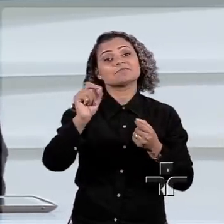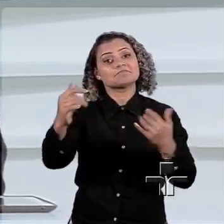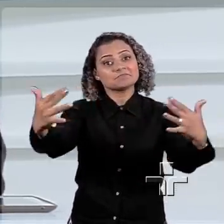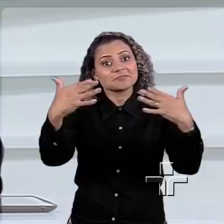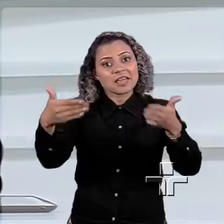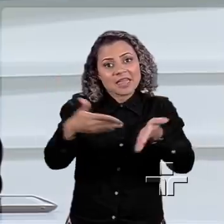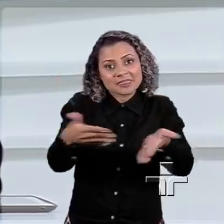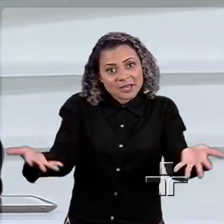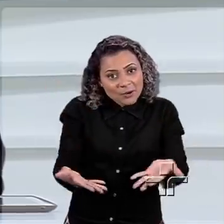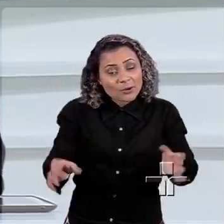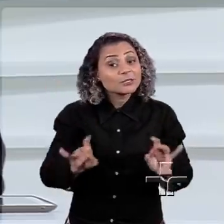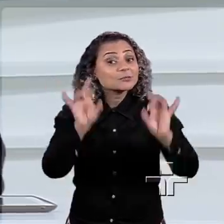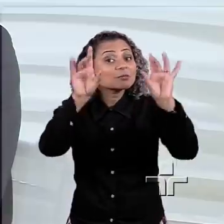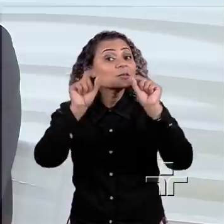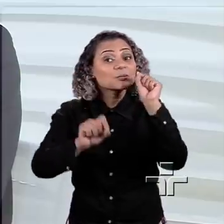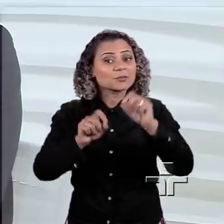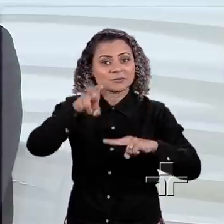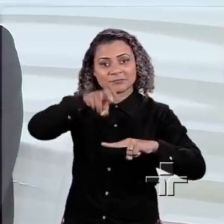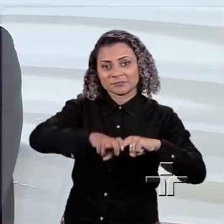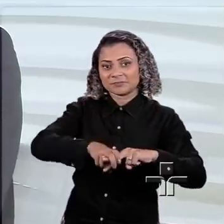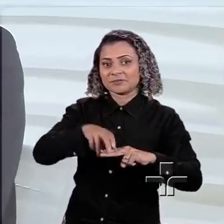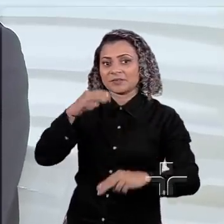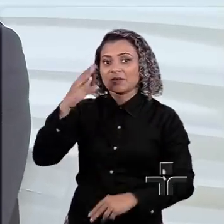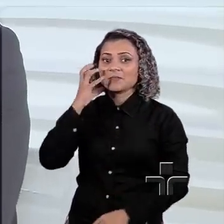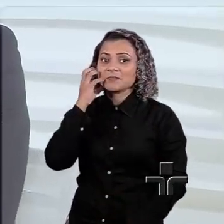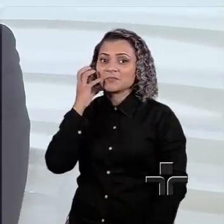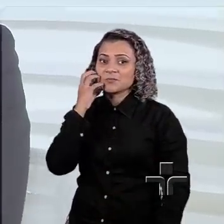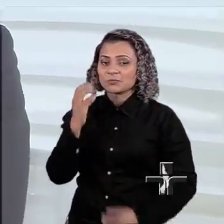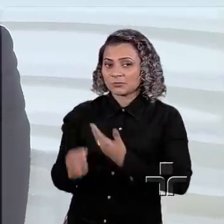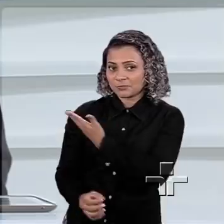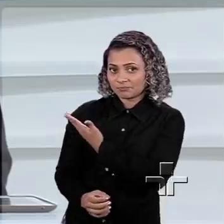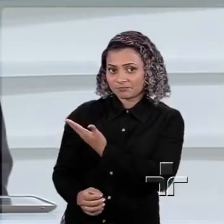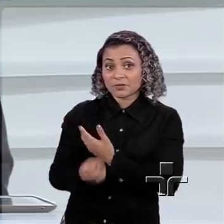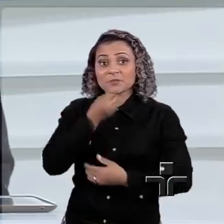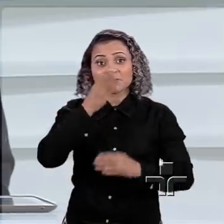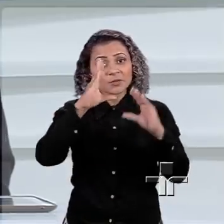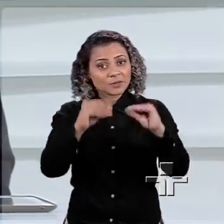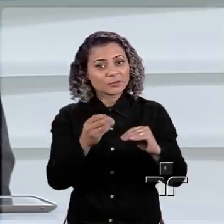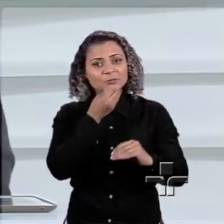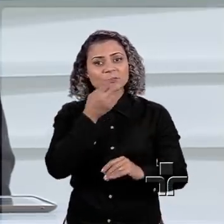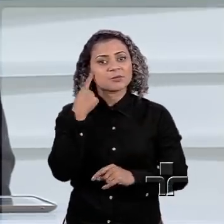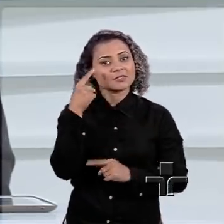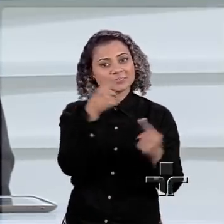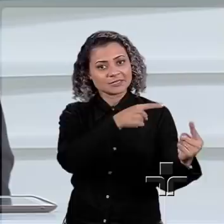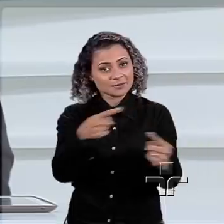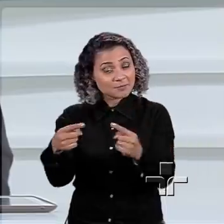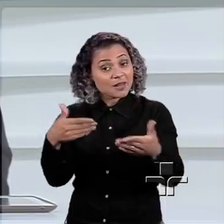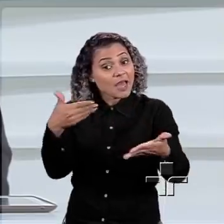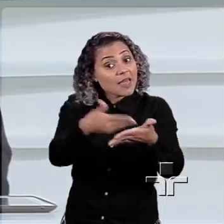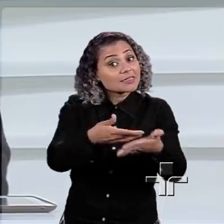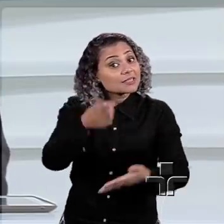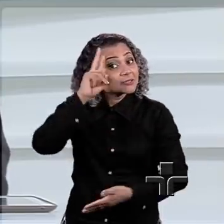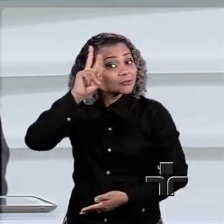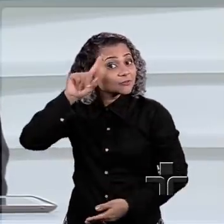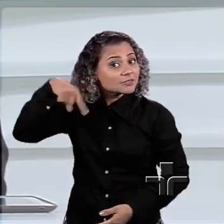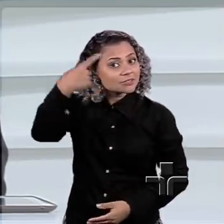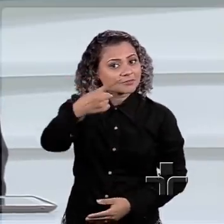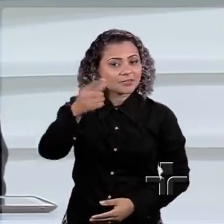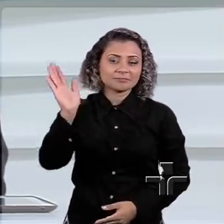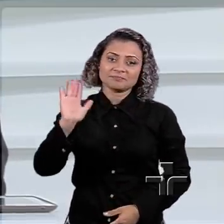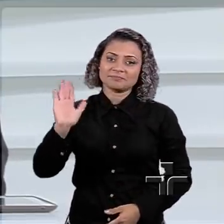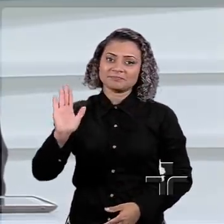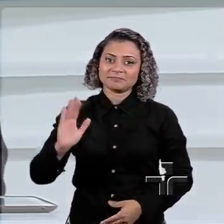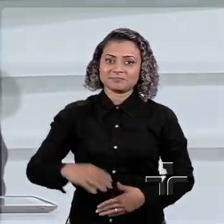agora e especialmente ao Bruno Covas. Boa noite, boa semana a todos e até a próxima segunda-feira.